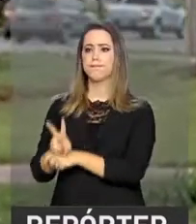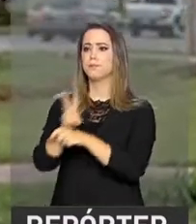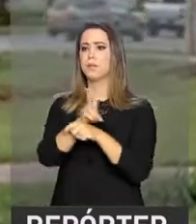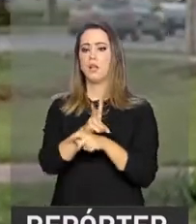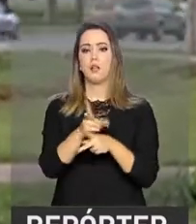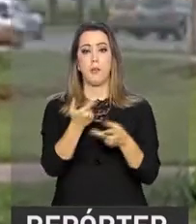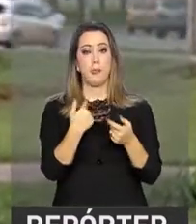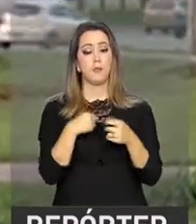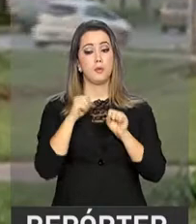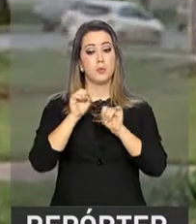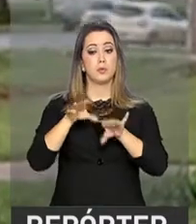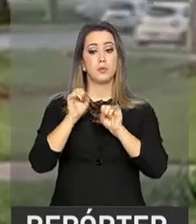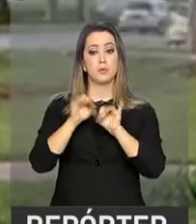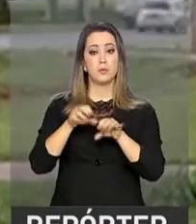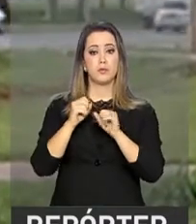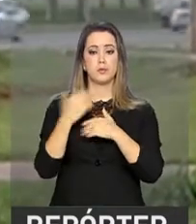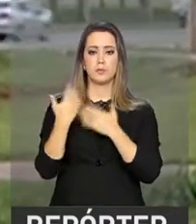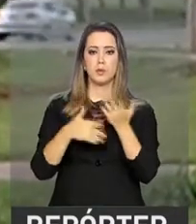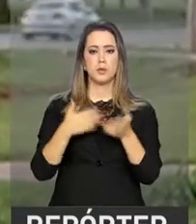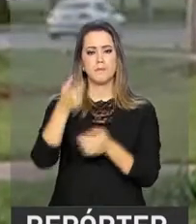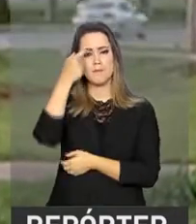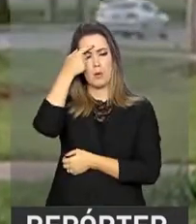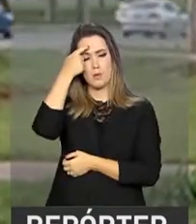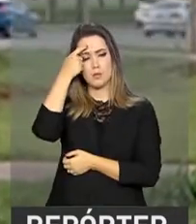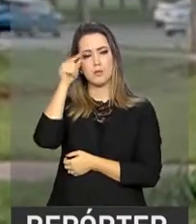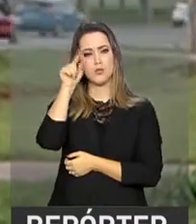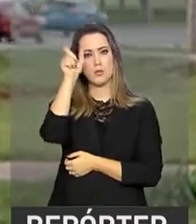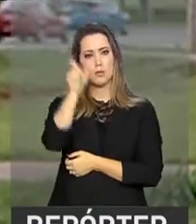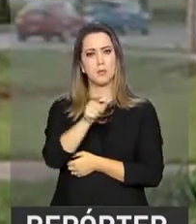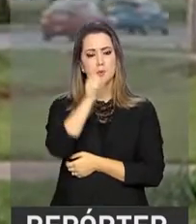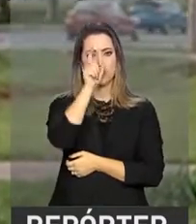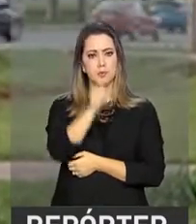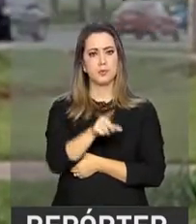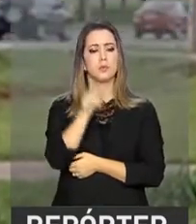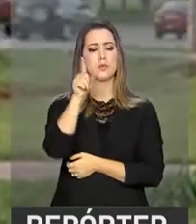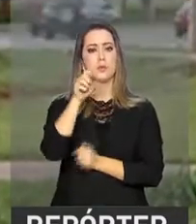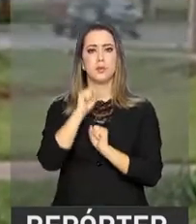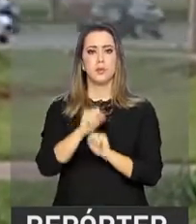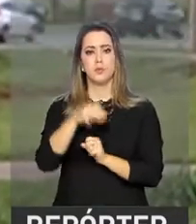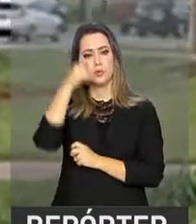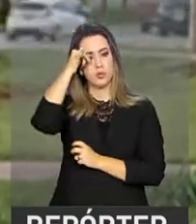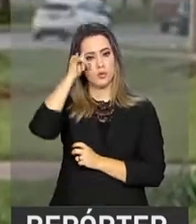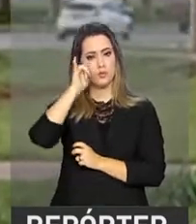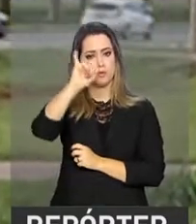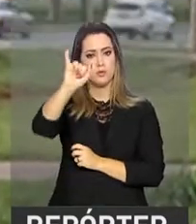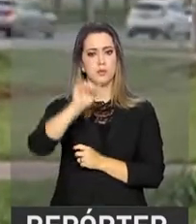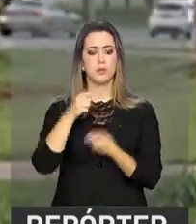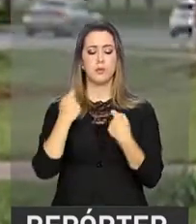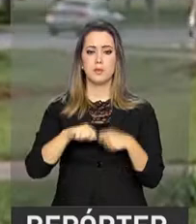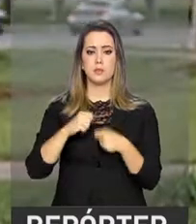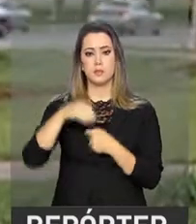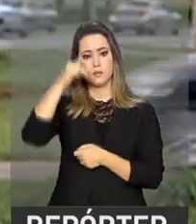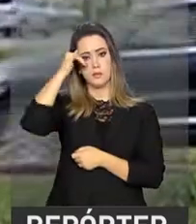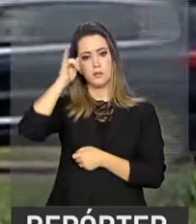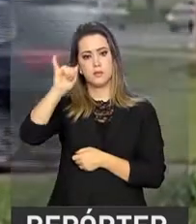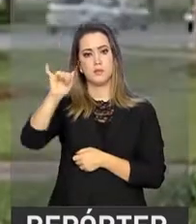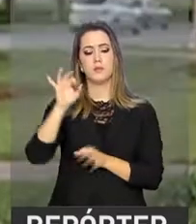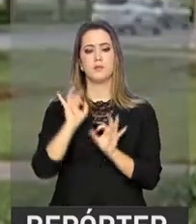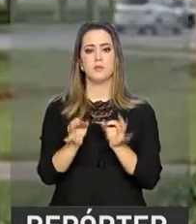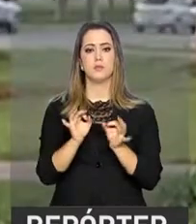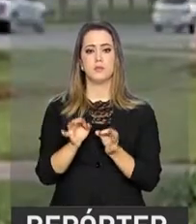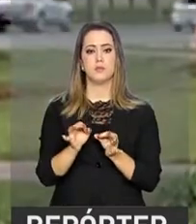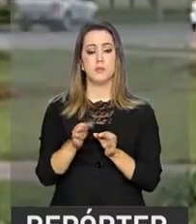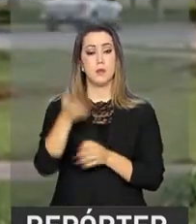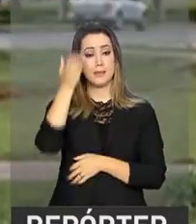trabalho de educação para o trânsito, que é conscientizando o motorista que é uma conduta que pode ser evitada e que ele deve evitar efetivamente, né? Então